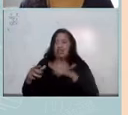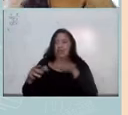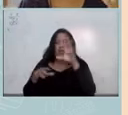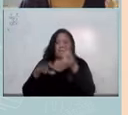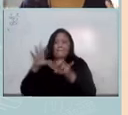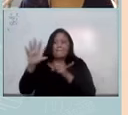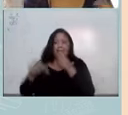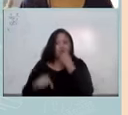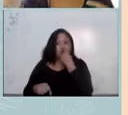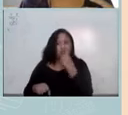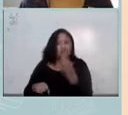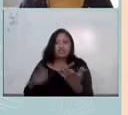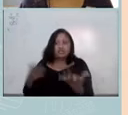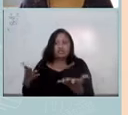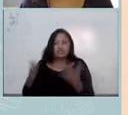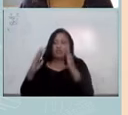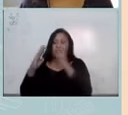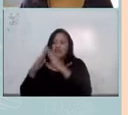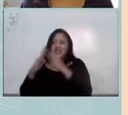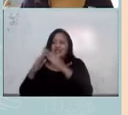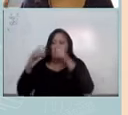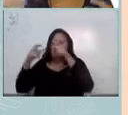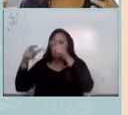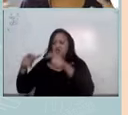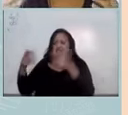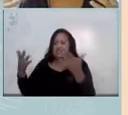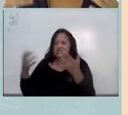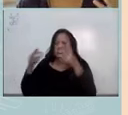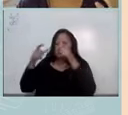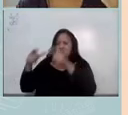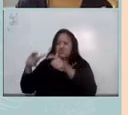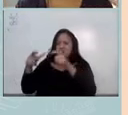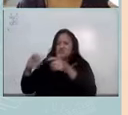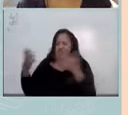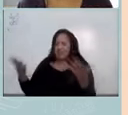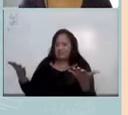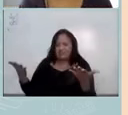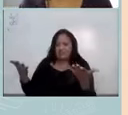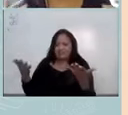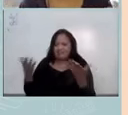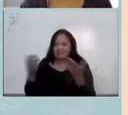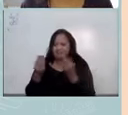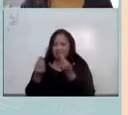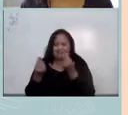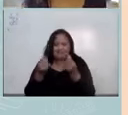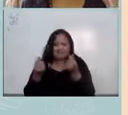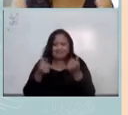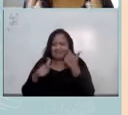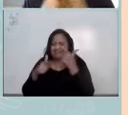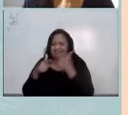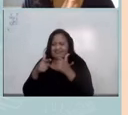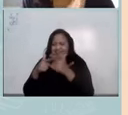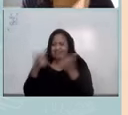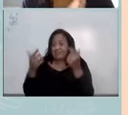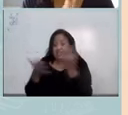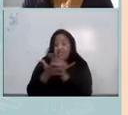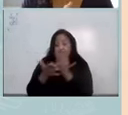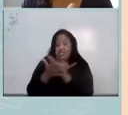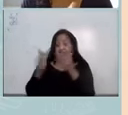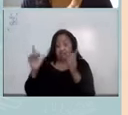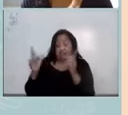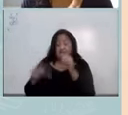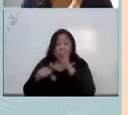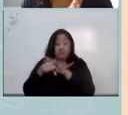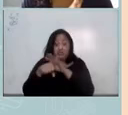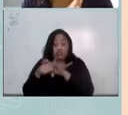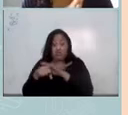condições de moradias que são, muitas vezes, estão localizadas em situações inapropriadas, enfim. Então, a gente tem esse